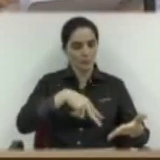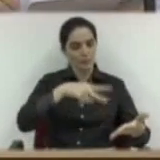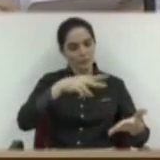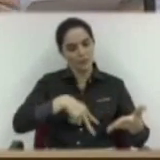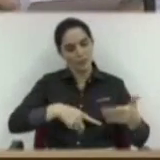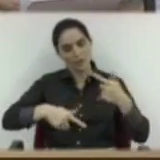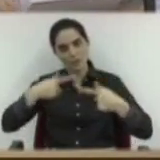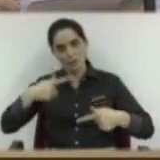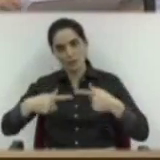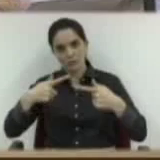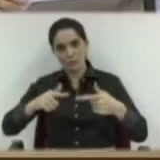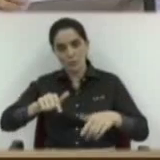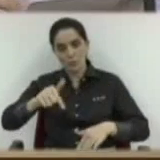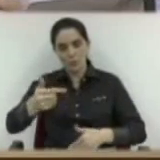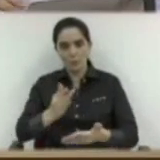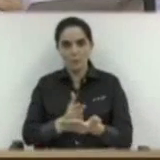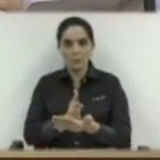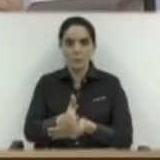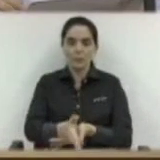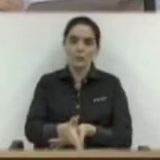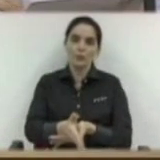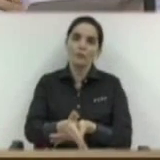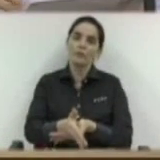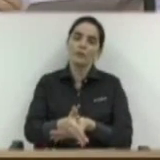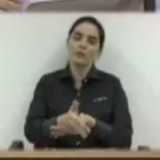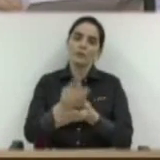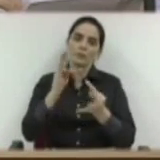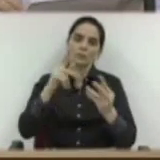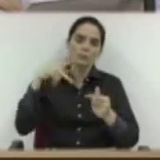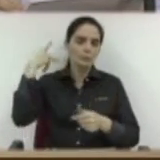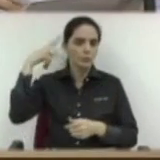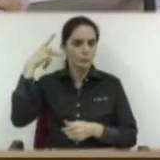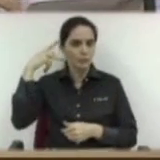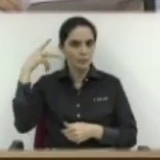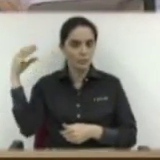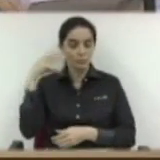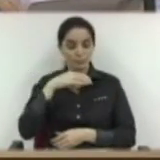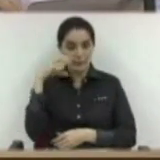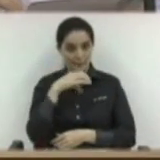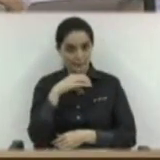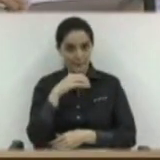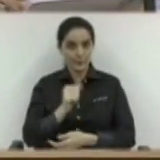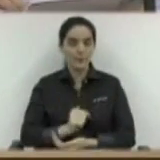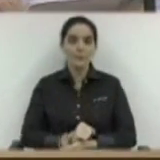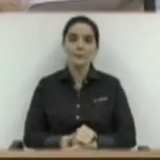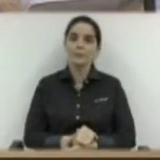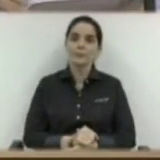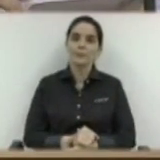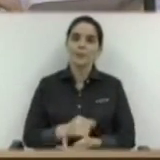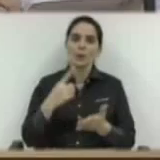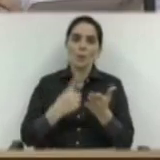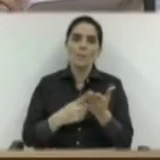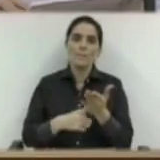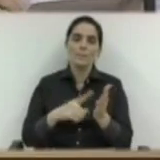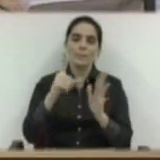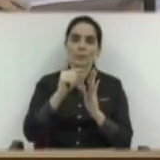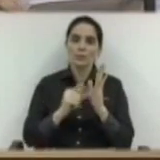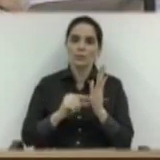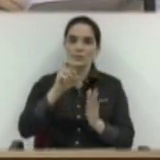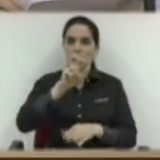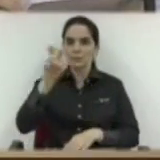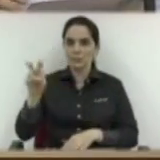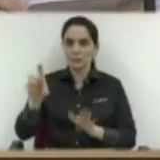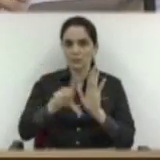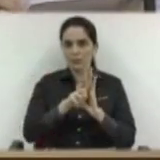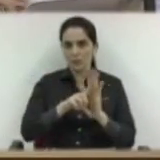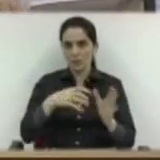apreciada, discutida e, ao final, aprovada pelos ilustres vereadores em regime de urgência, de conformidade com o artigo